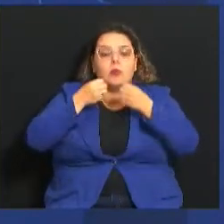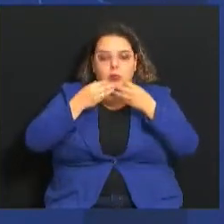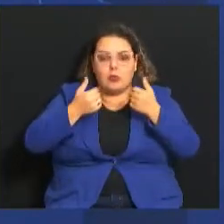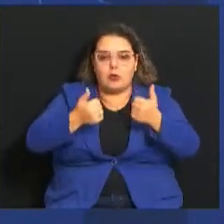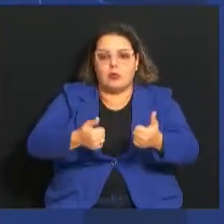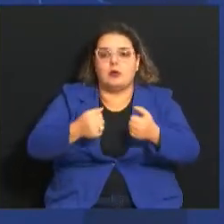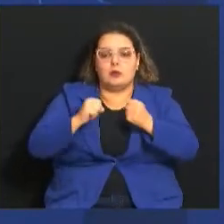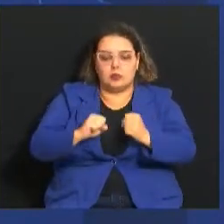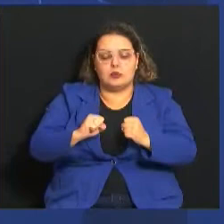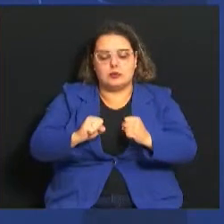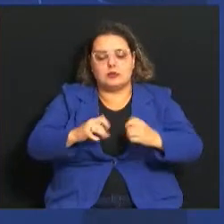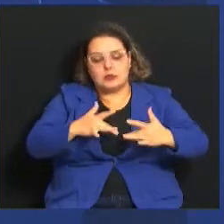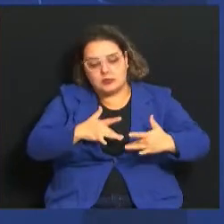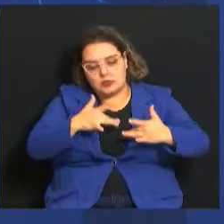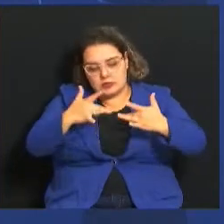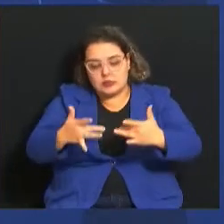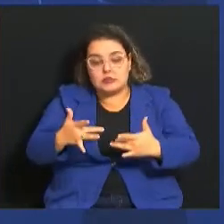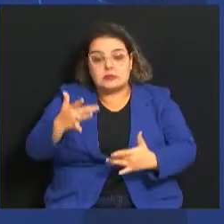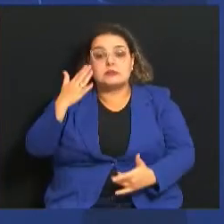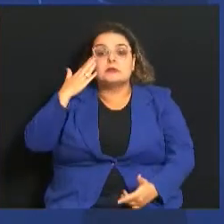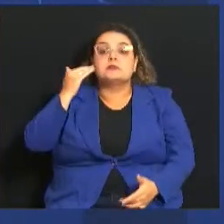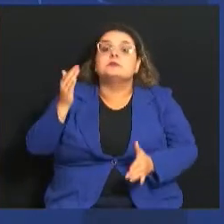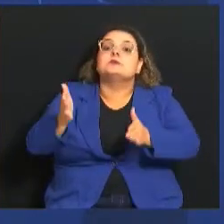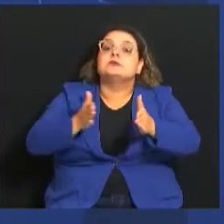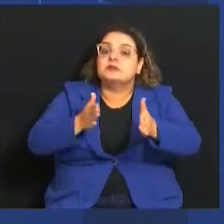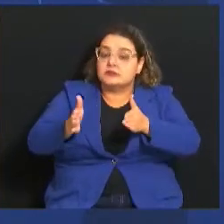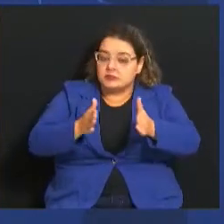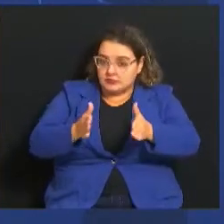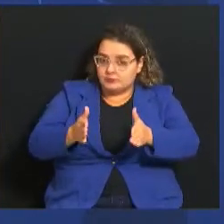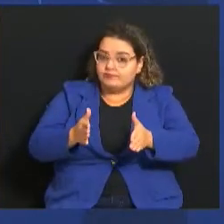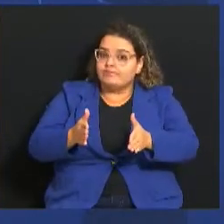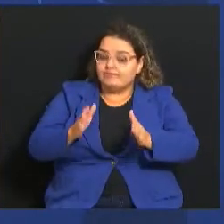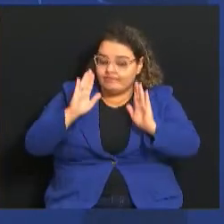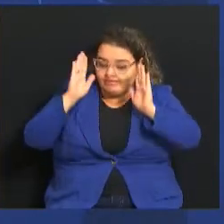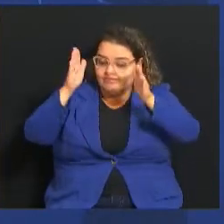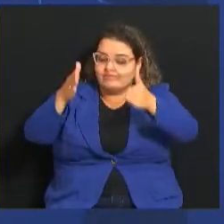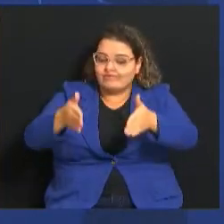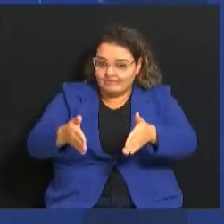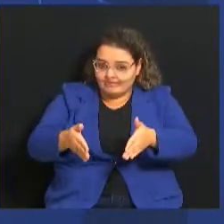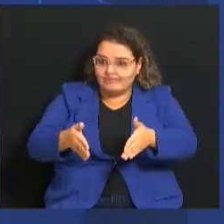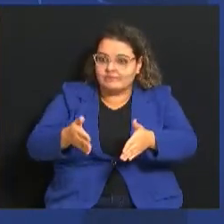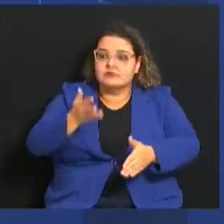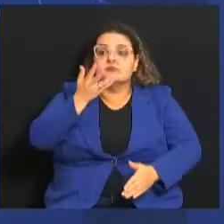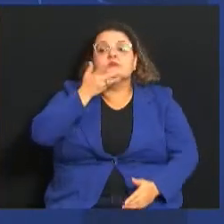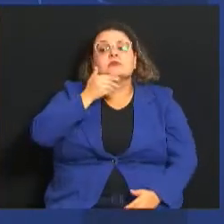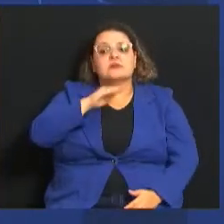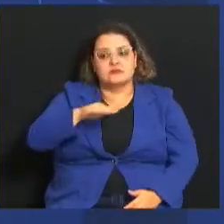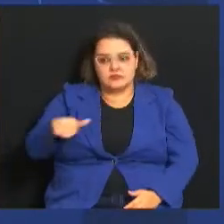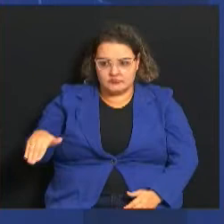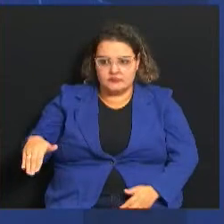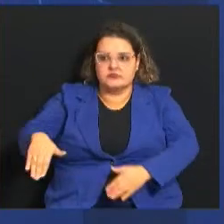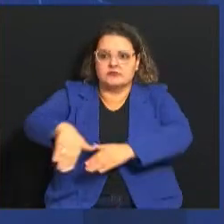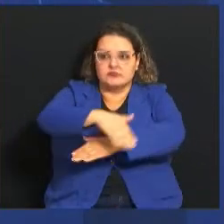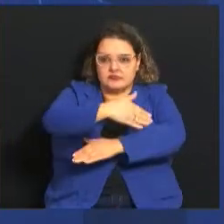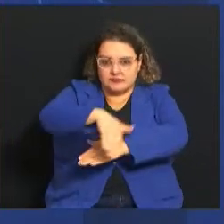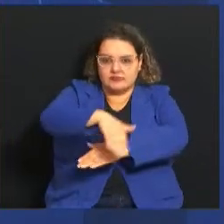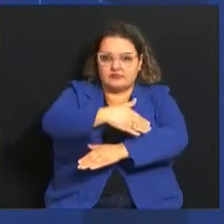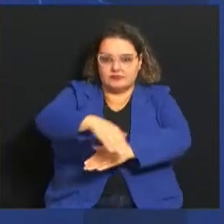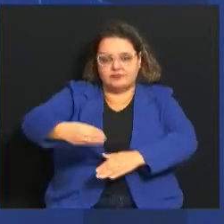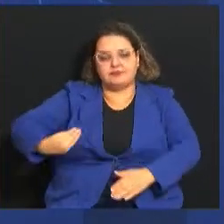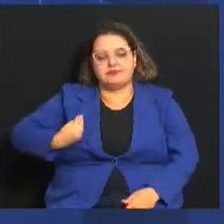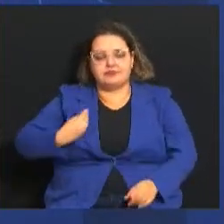fazer essa doação, a gente sabe que neste momento o foco principal é para as pessoas que estão em situação de